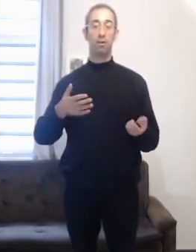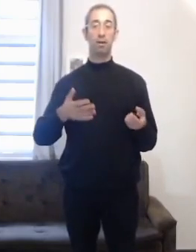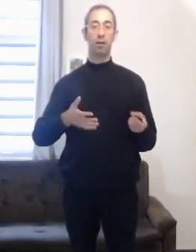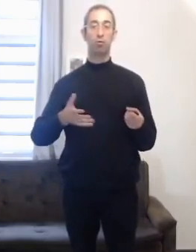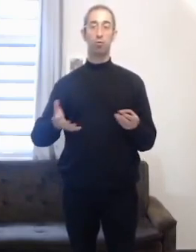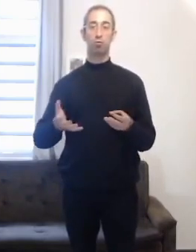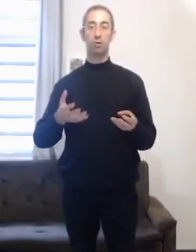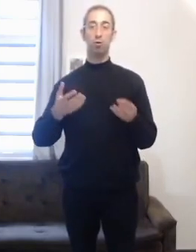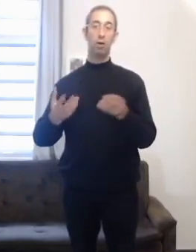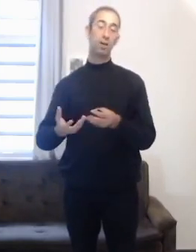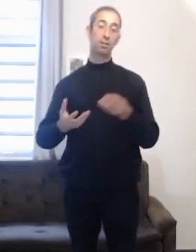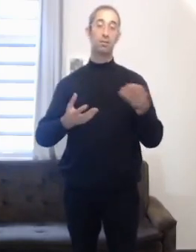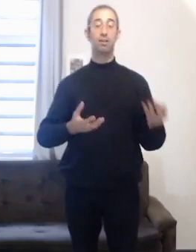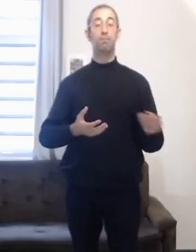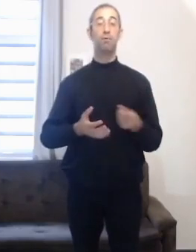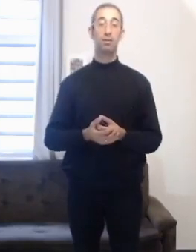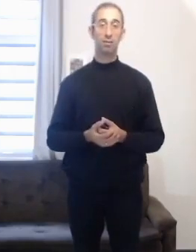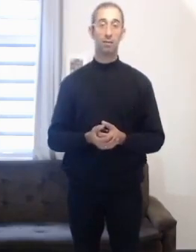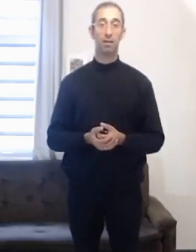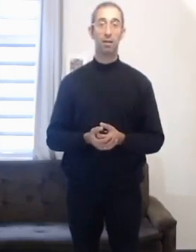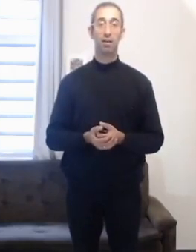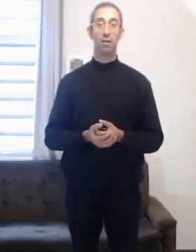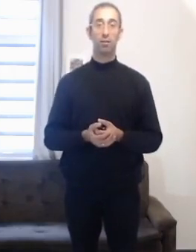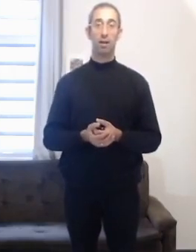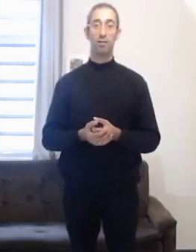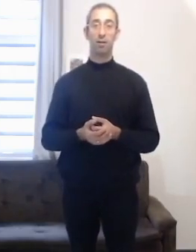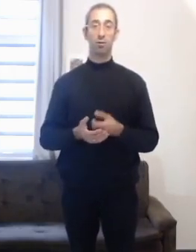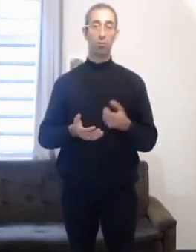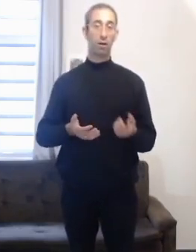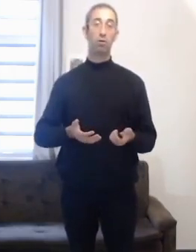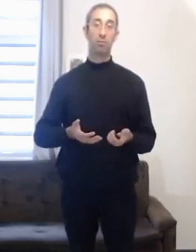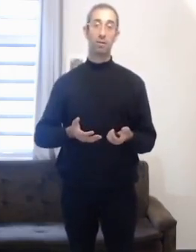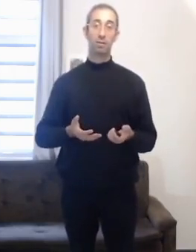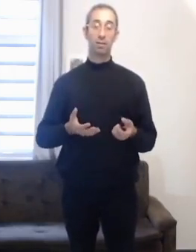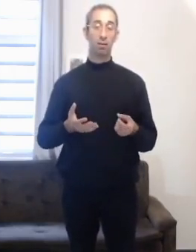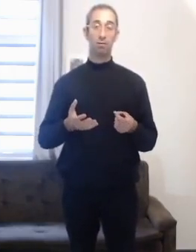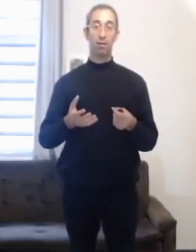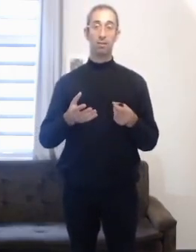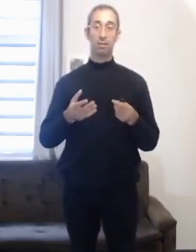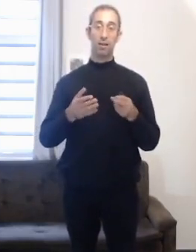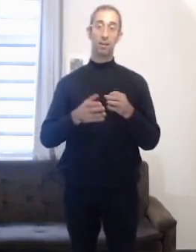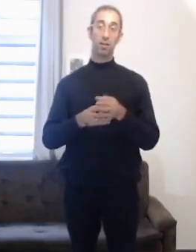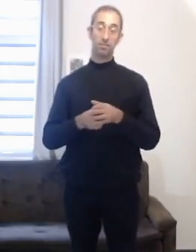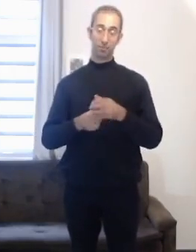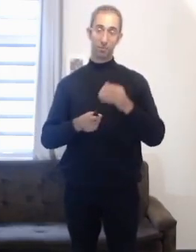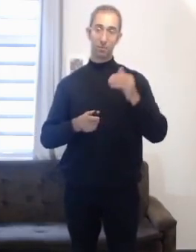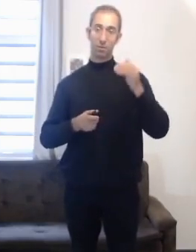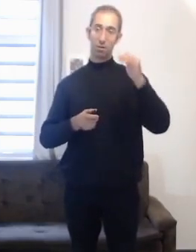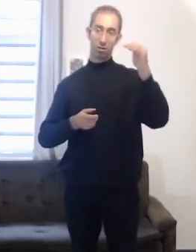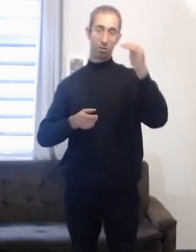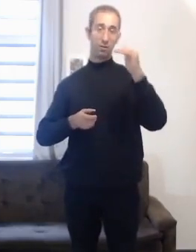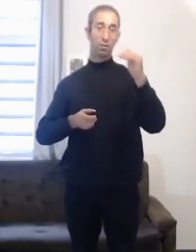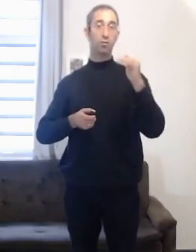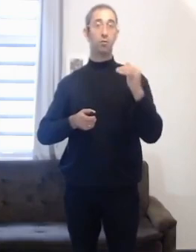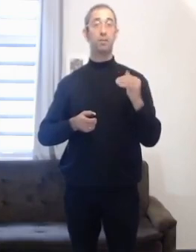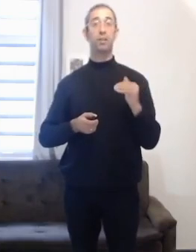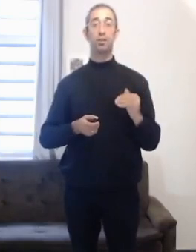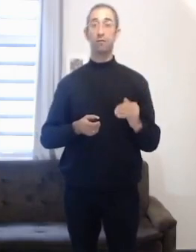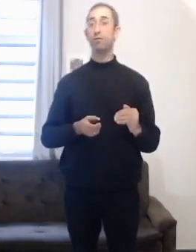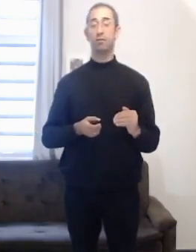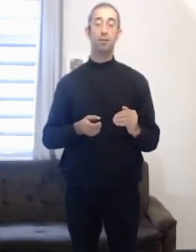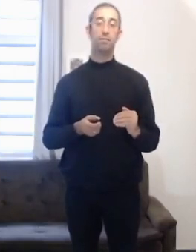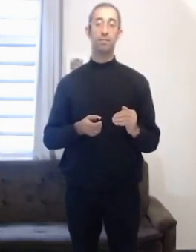comparar o comportamento do consumidor antes e depois, né, do e-commerce. Então, vocês veem que dividiu